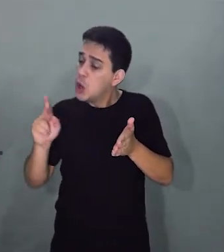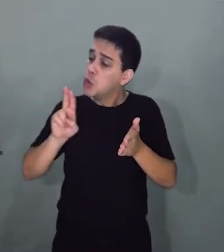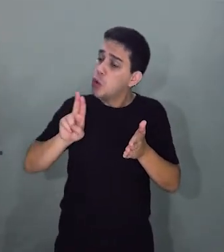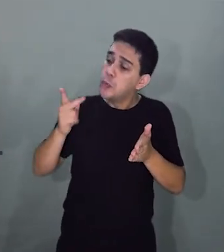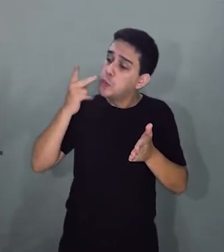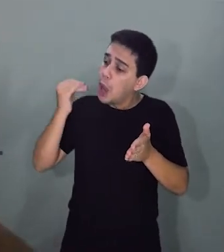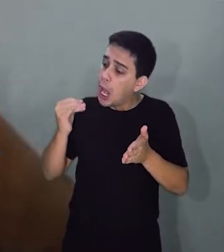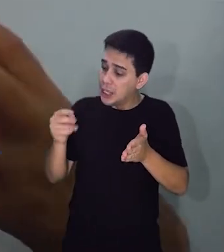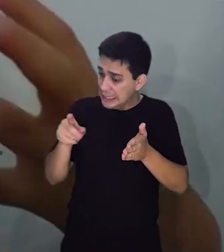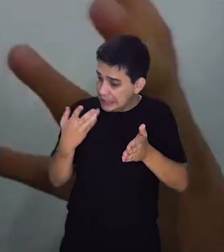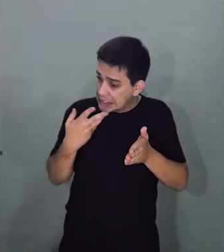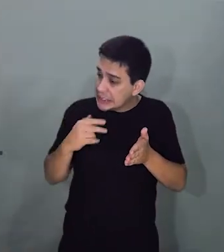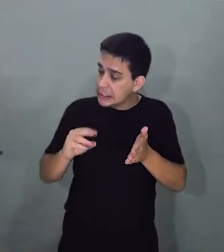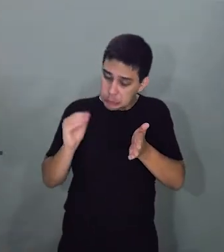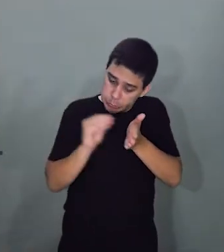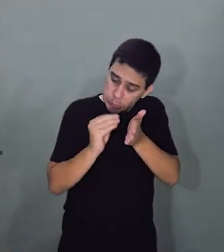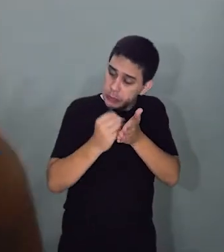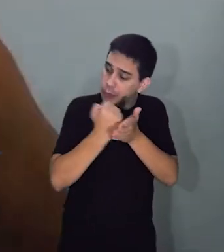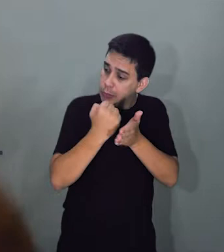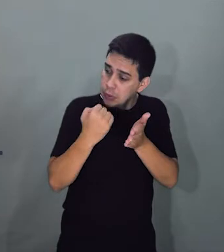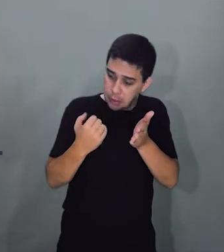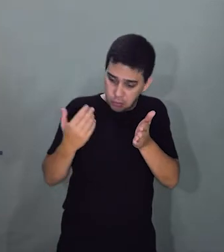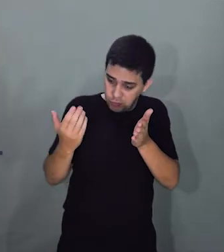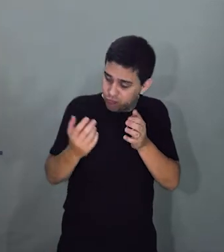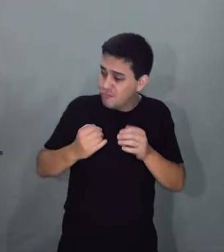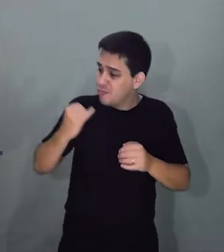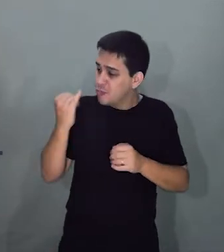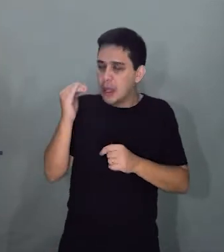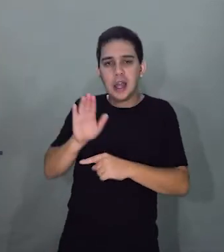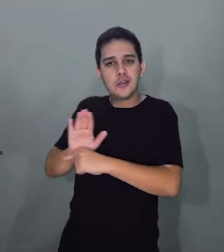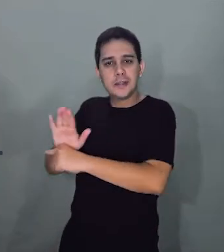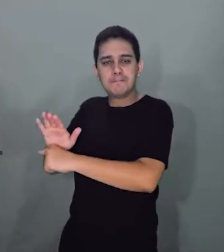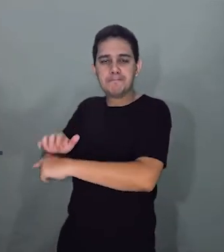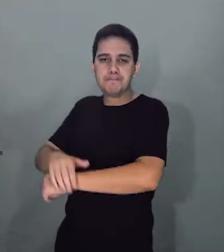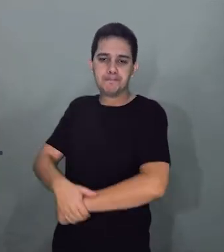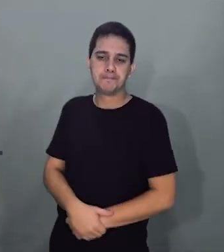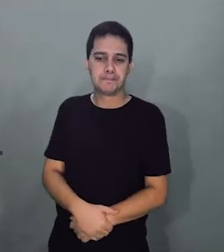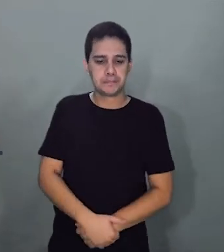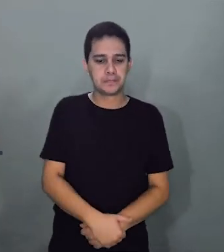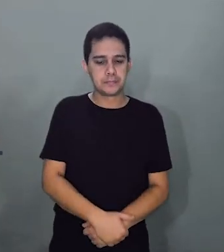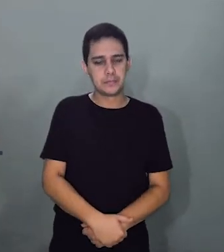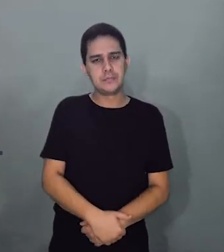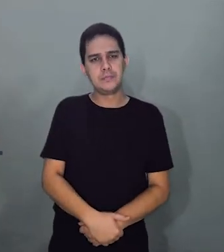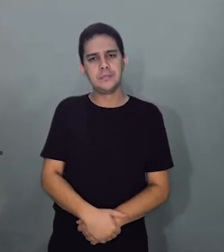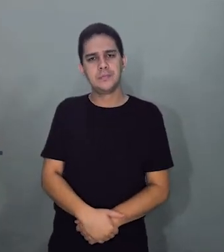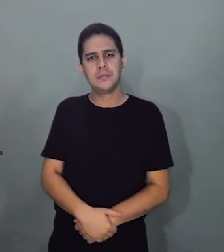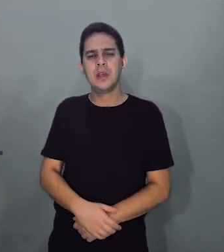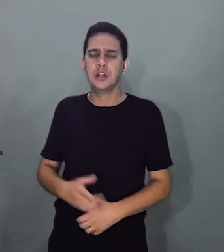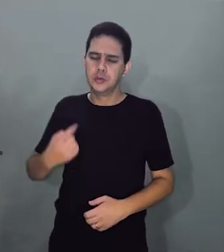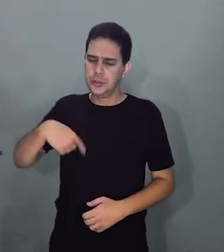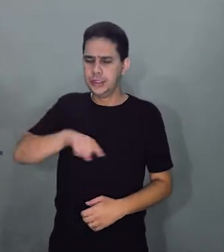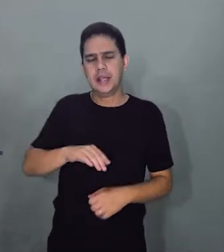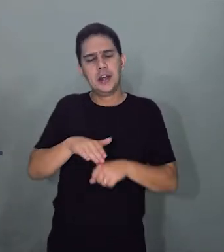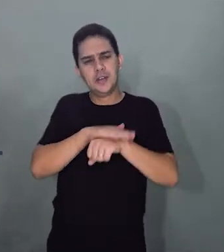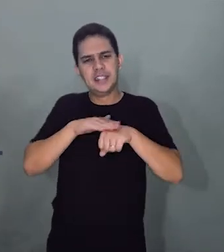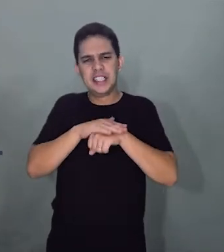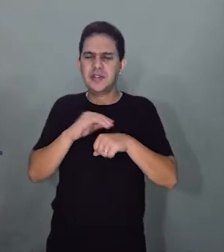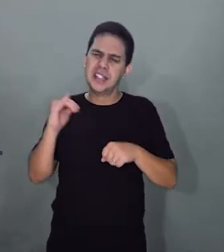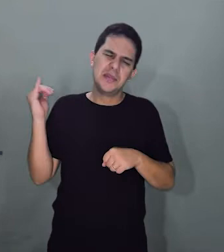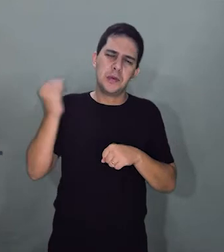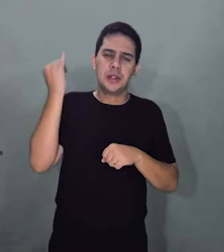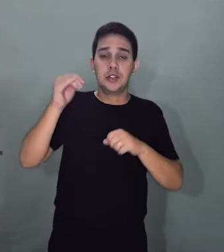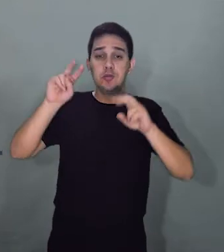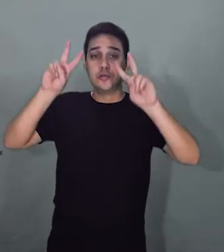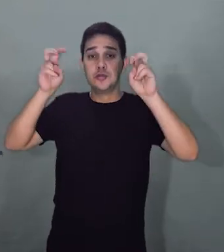vem, assim, conversando, incentivando bastante, é a questão da inclusão do tema do acesso à documentação